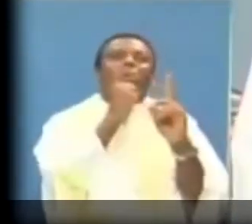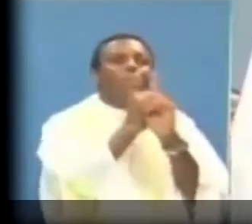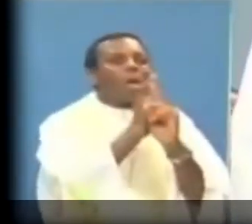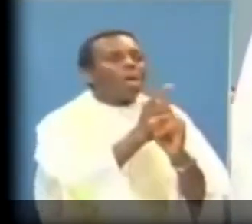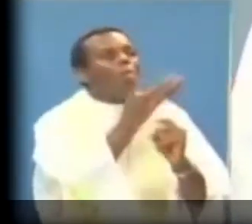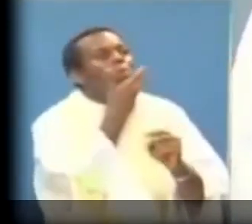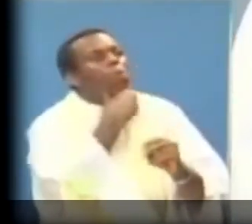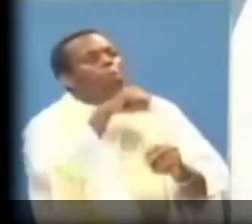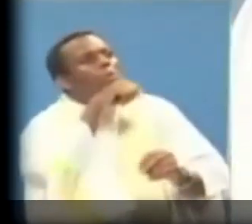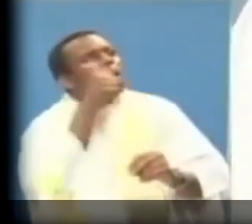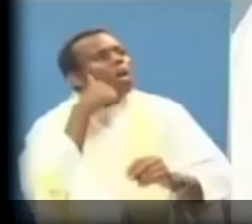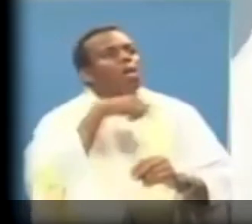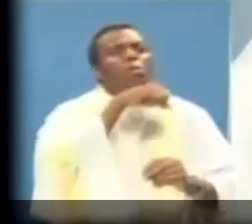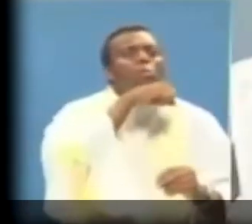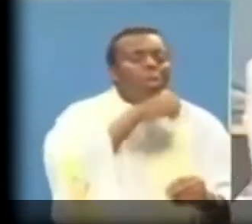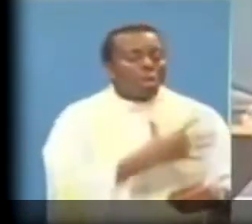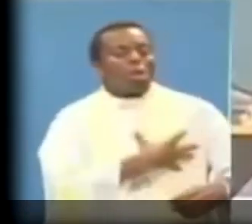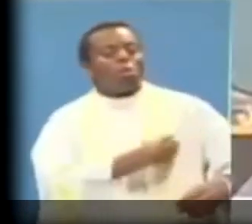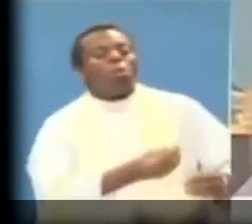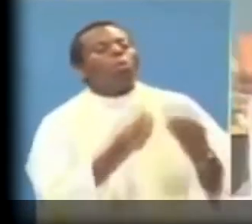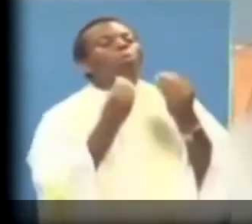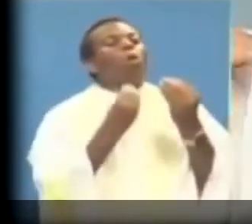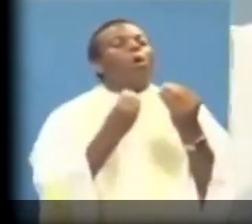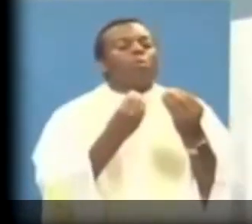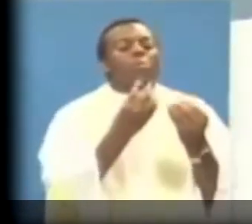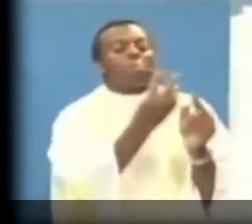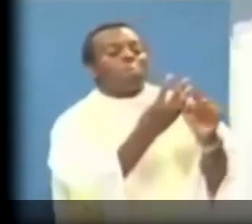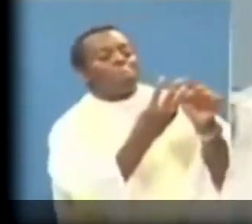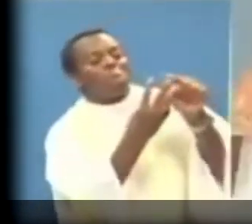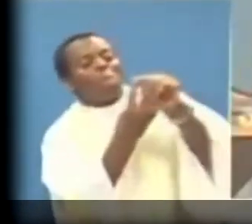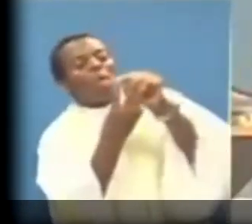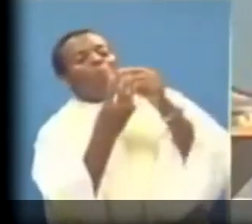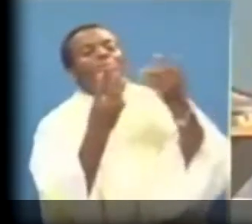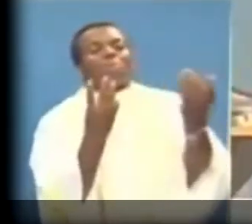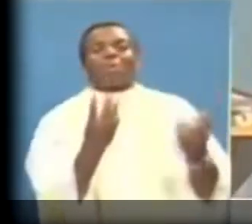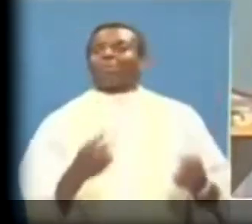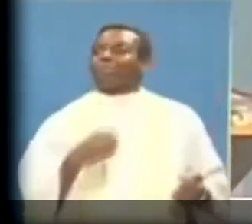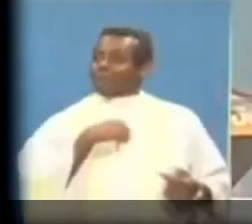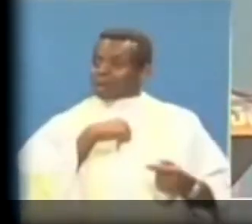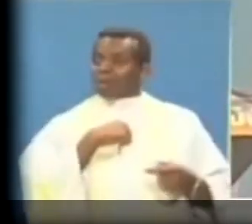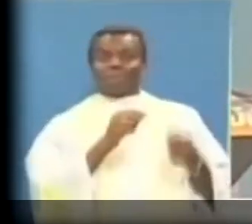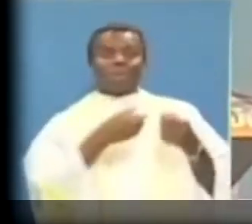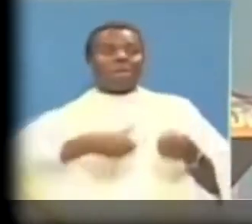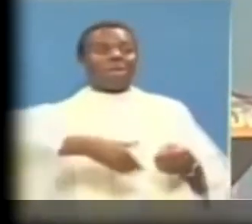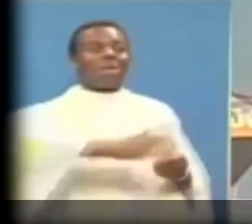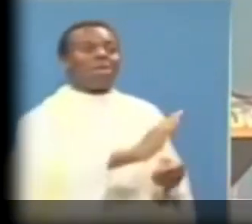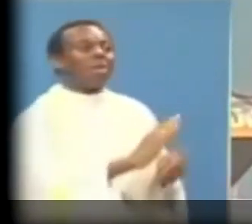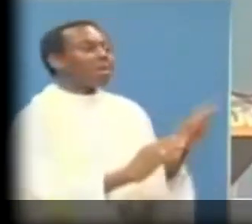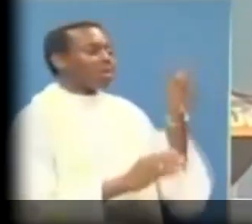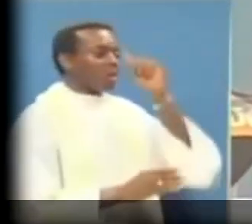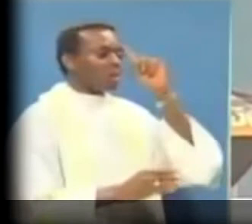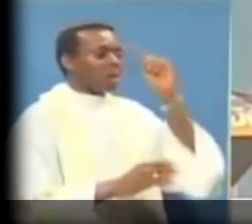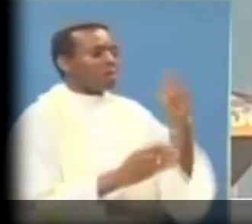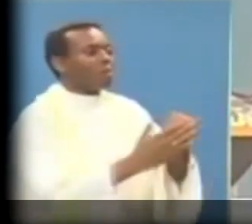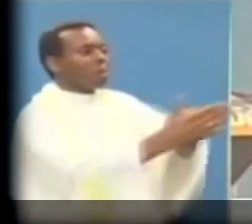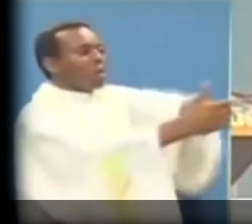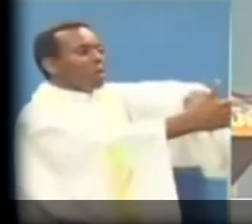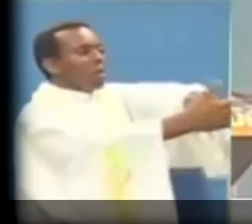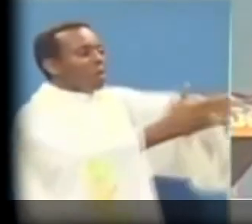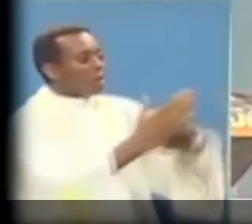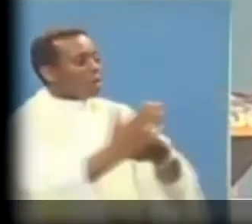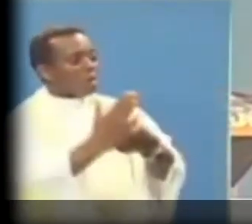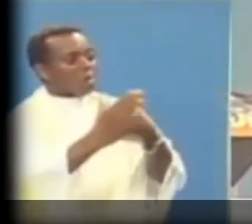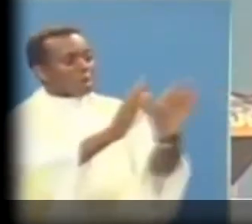filho e eu estava na função de abrir e fechar a porta que ele domingo no